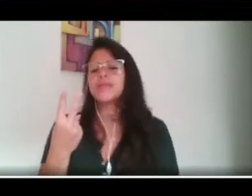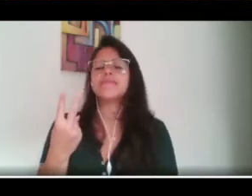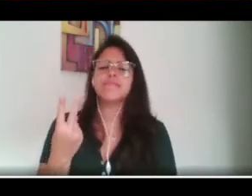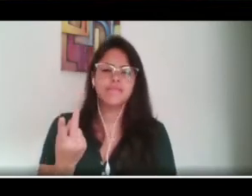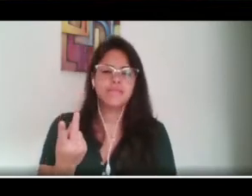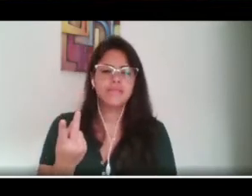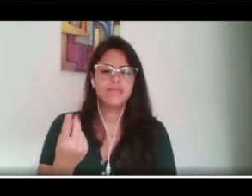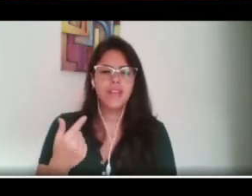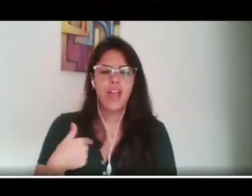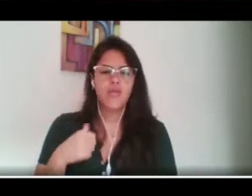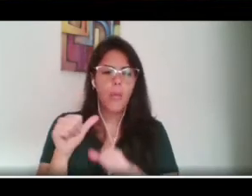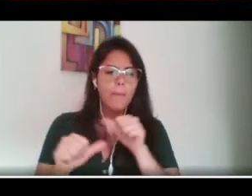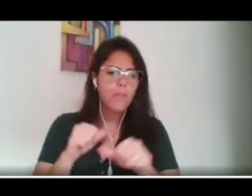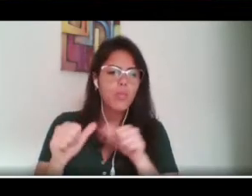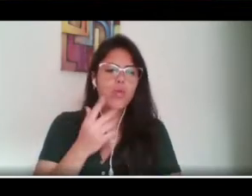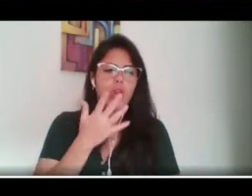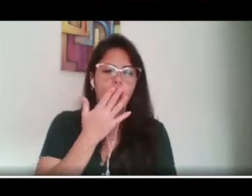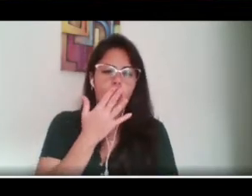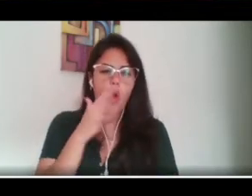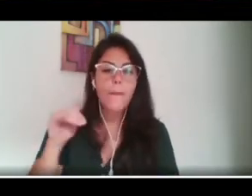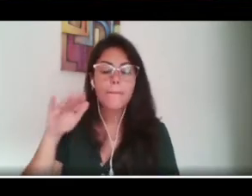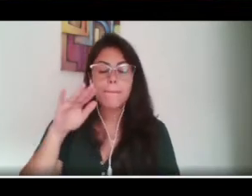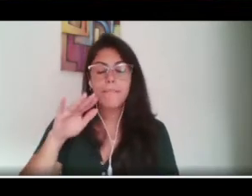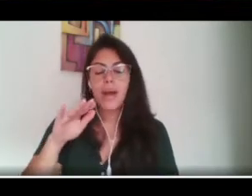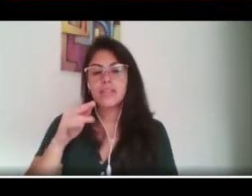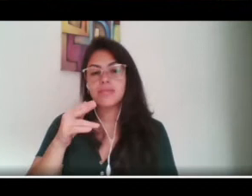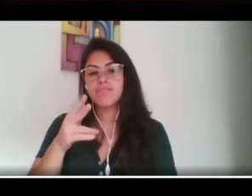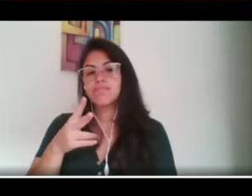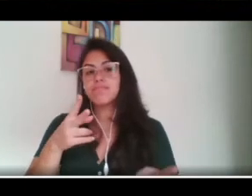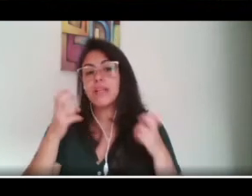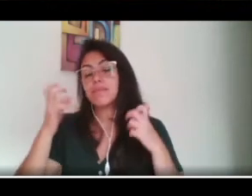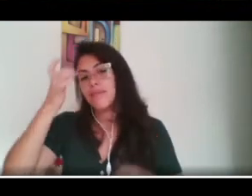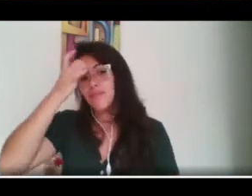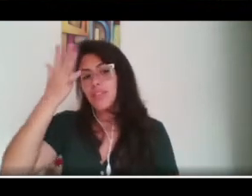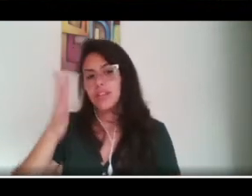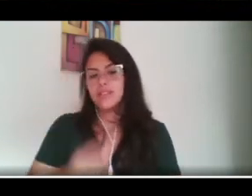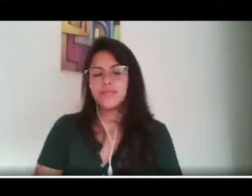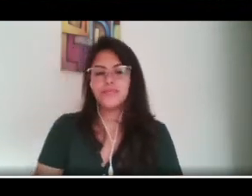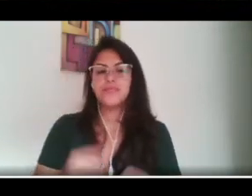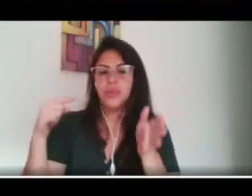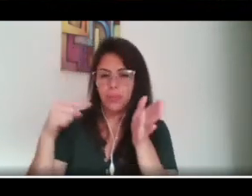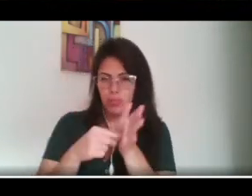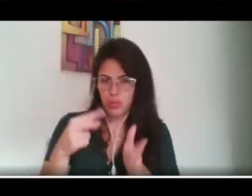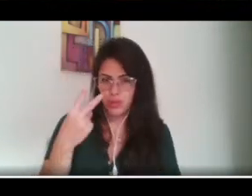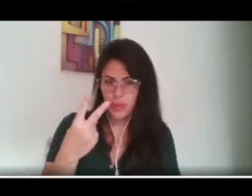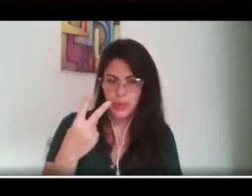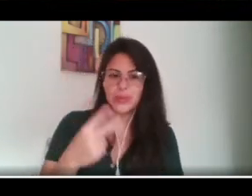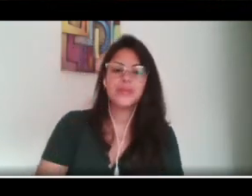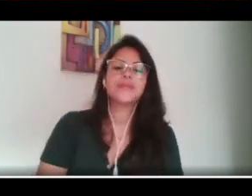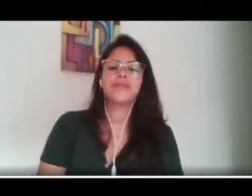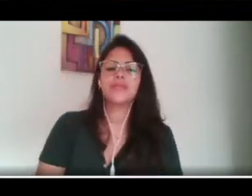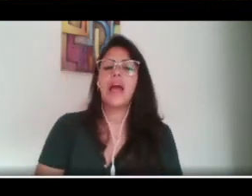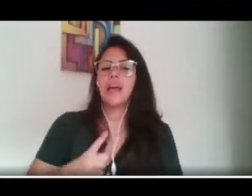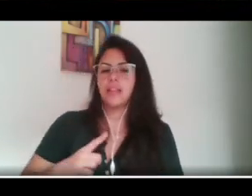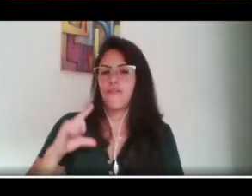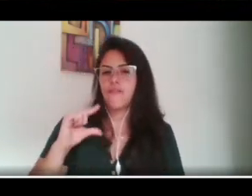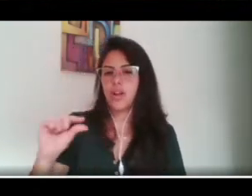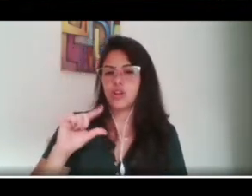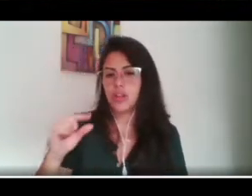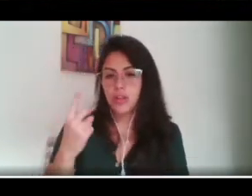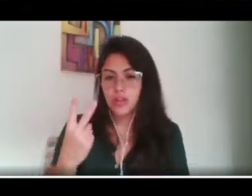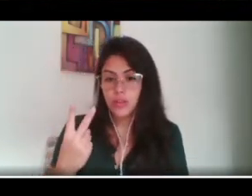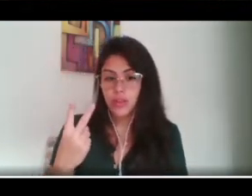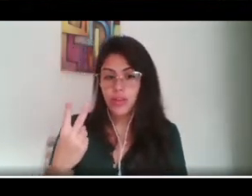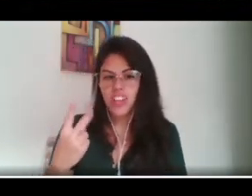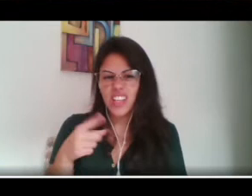mudar de cor para ficar mais fácil de ver, um ponto 2 qualquer, onde você tem uma velocidade V2, esse aqui é uma trajetória